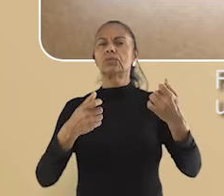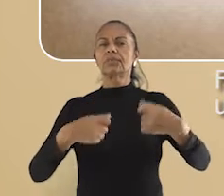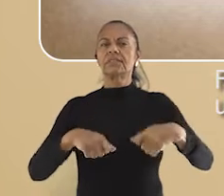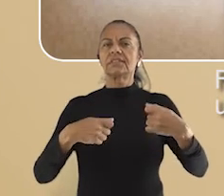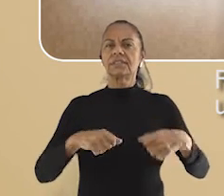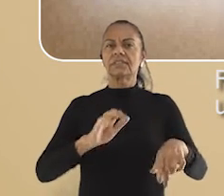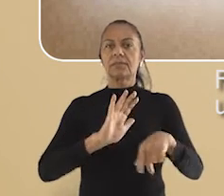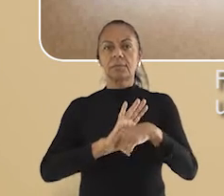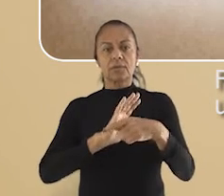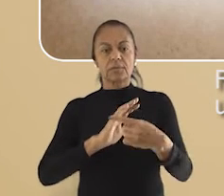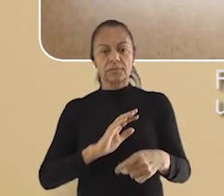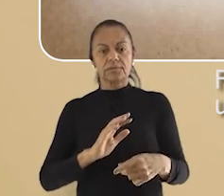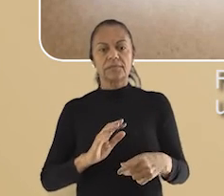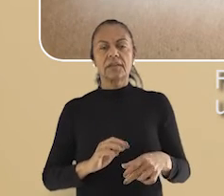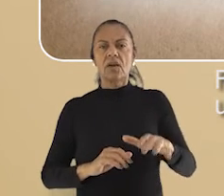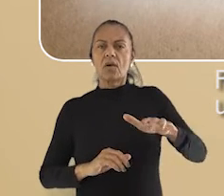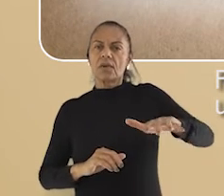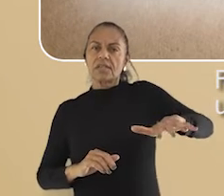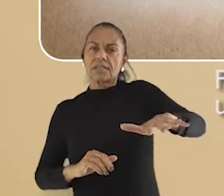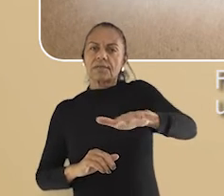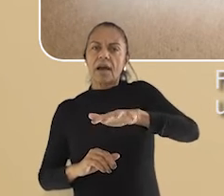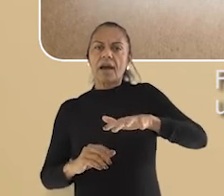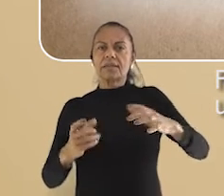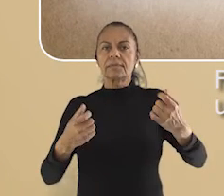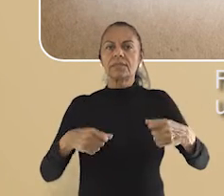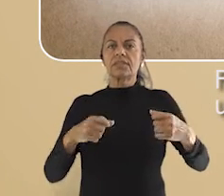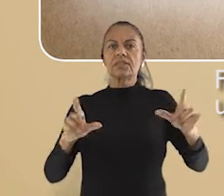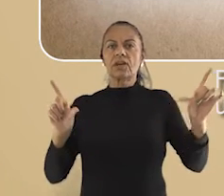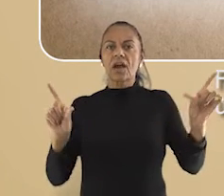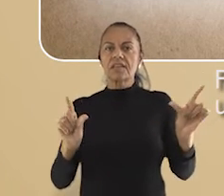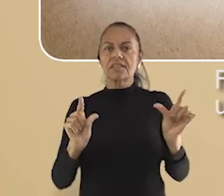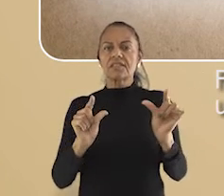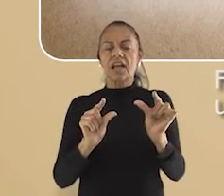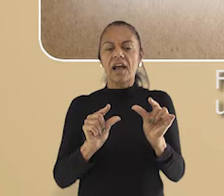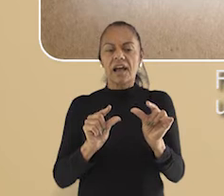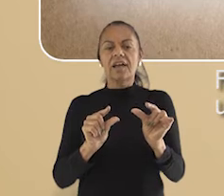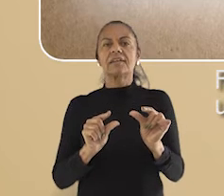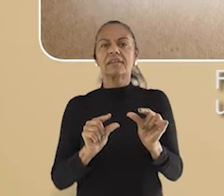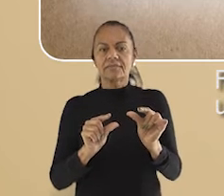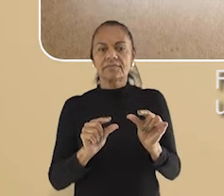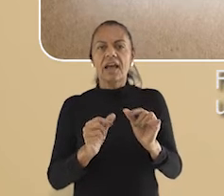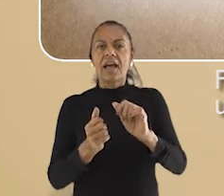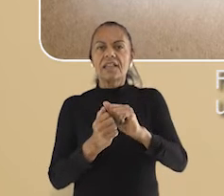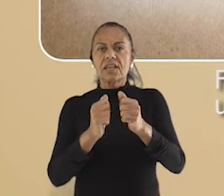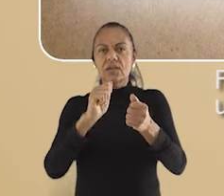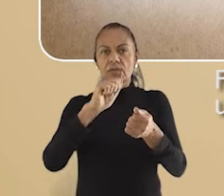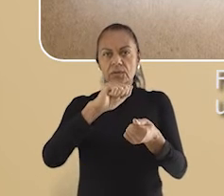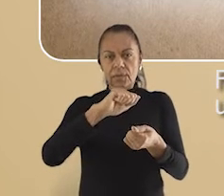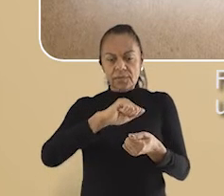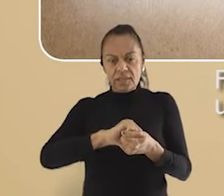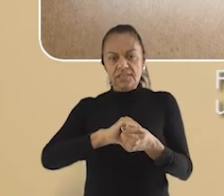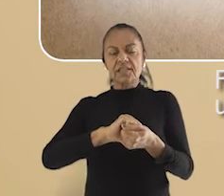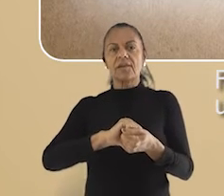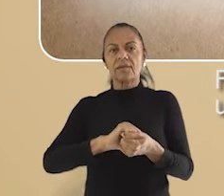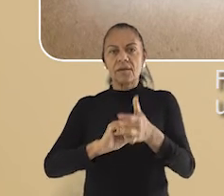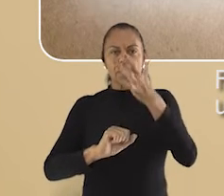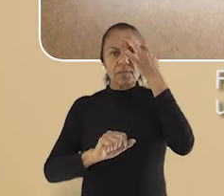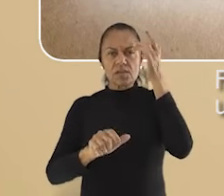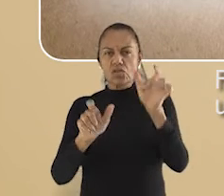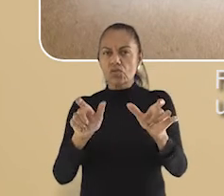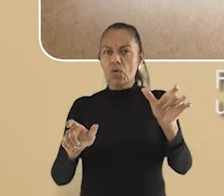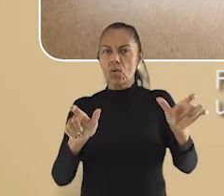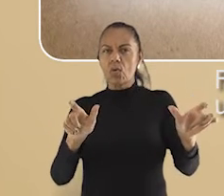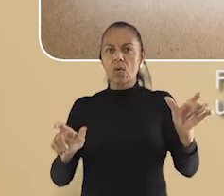as atividades próprias de uma capital. Para isso, Lúcio Costa pensou que o espaço deveria ter uma escala adequada